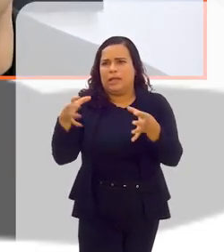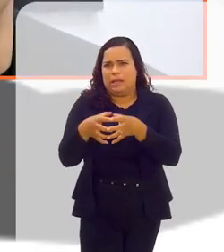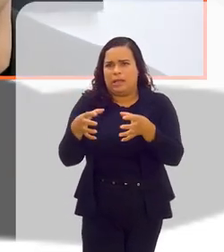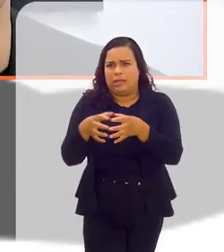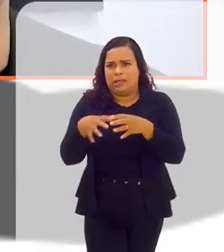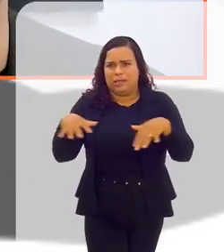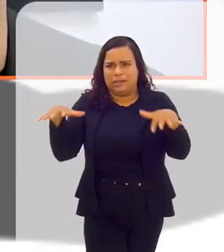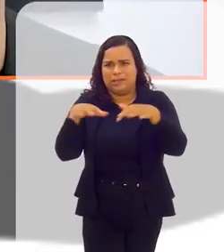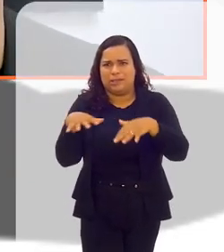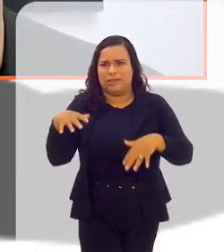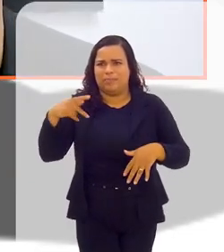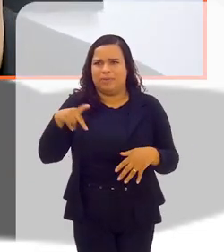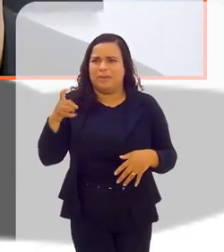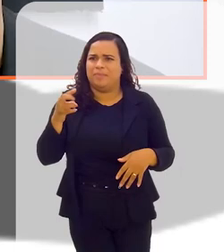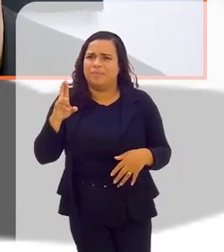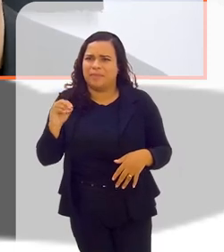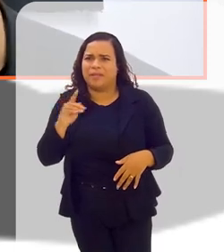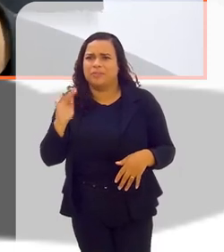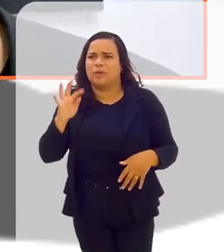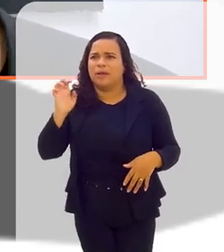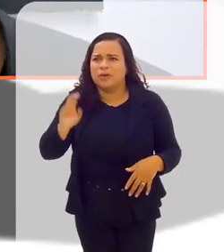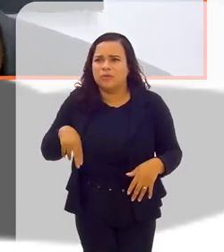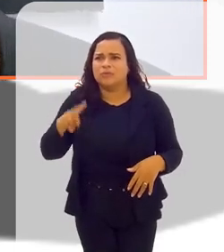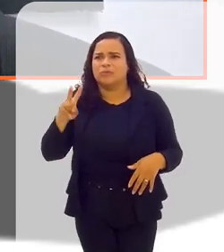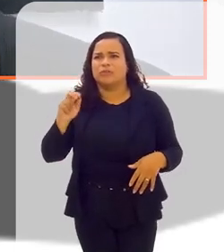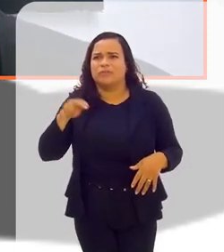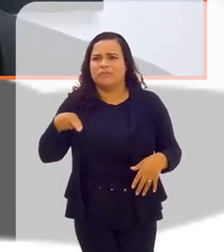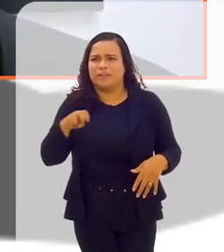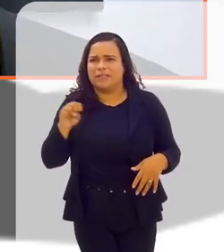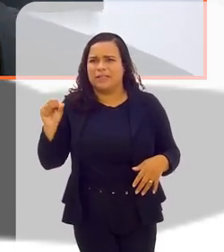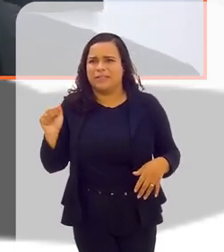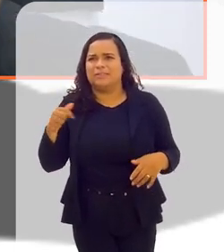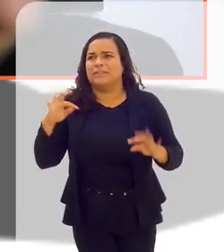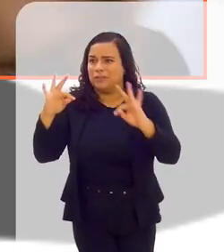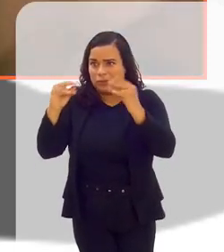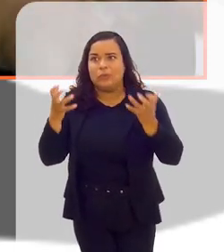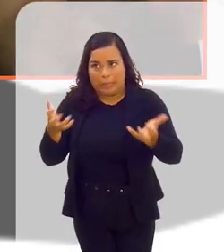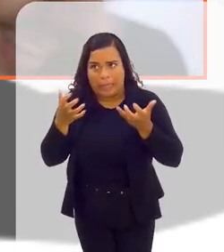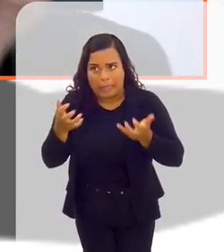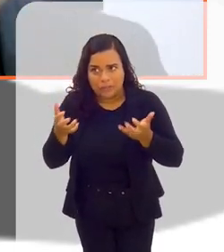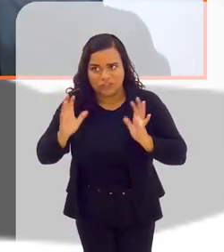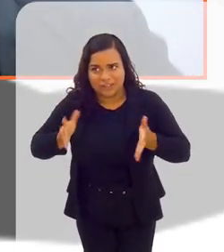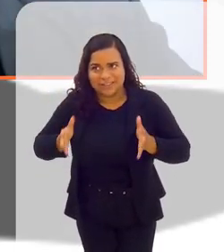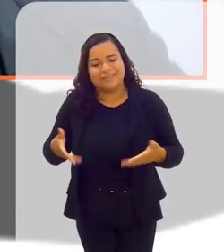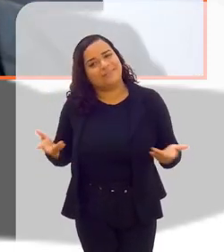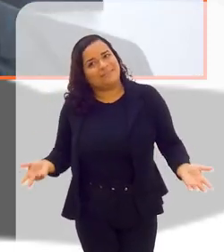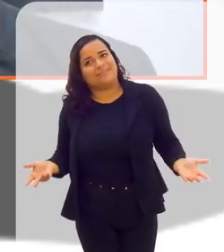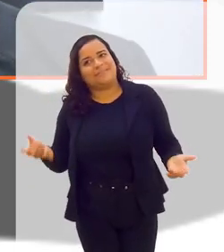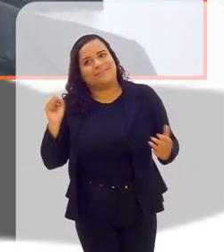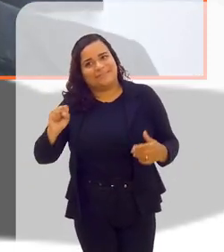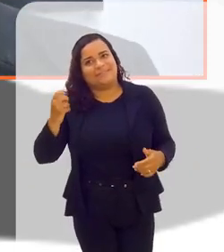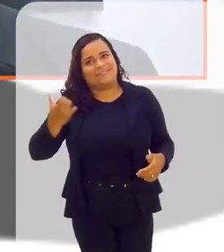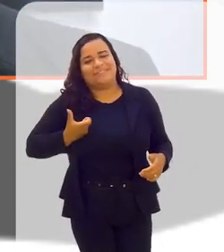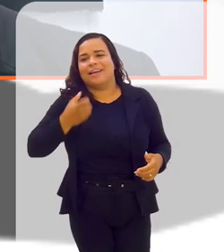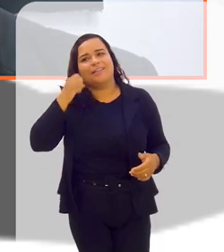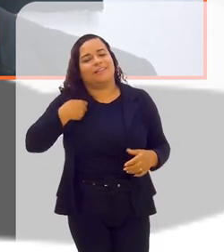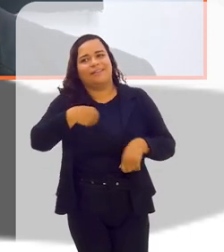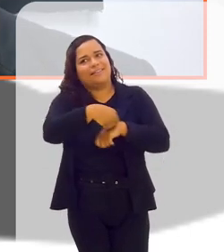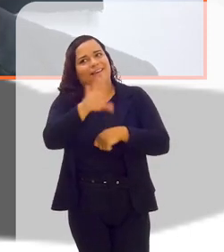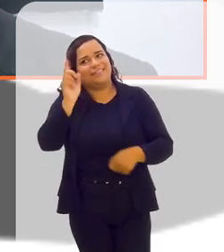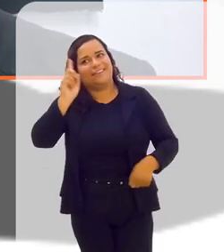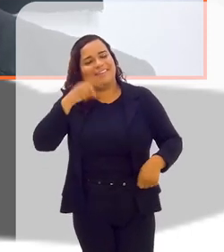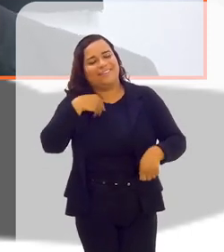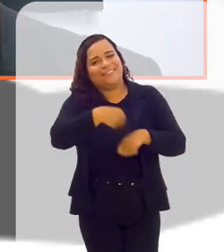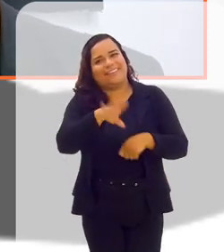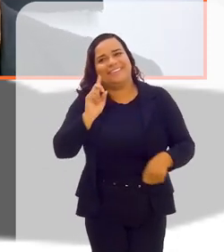a equipe especialistas. aqui tá toda, o Pedro, o Elton, a Vanessa, tá todo mundo rindo aqui, todo mundo já querendo, né? Ah, Não mas dá com ideia certeza.